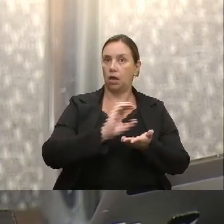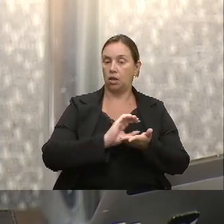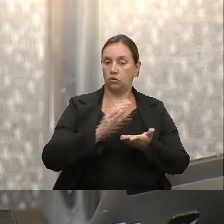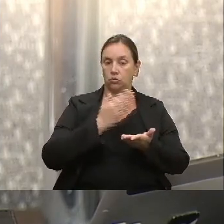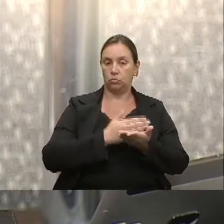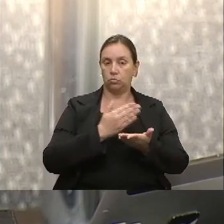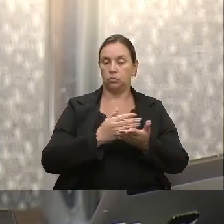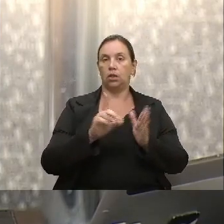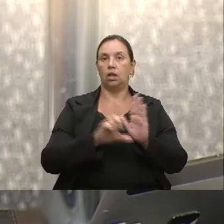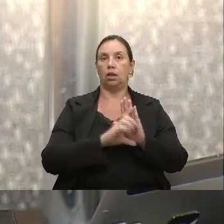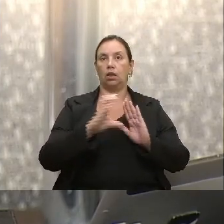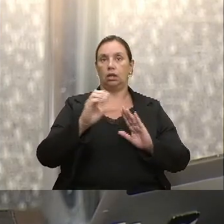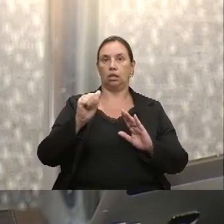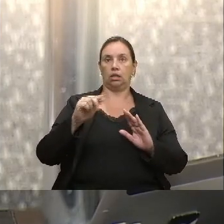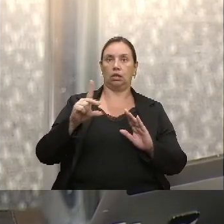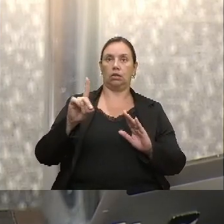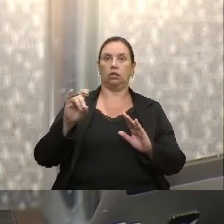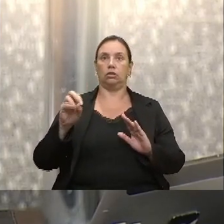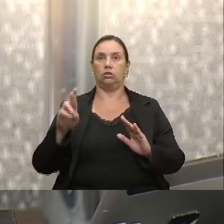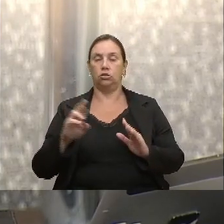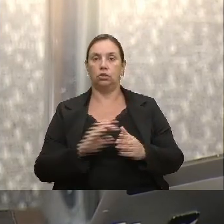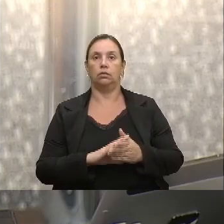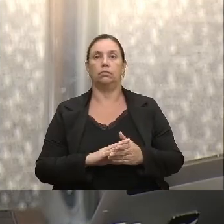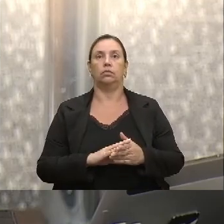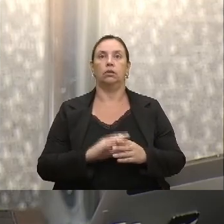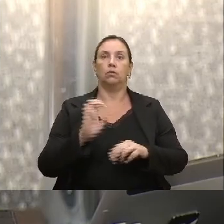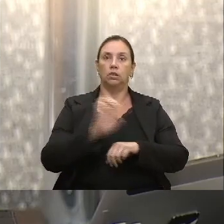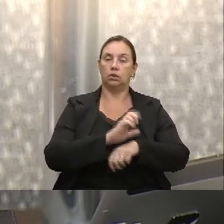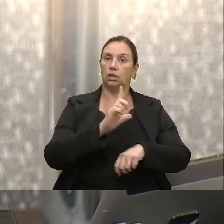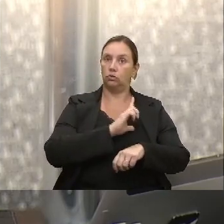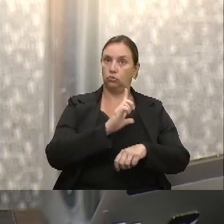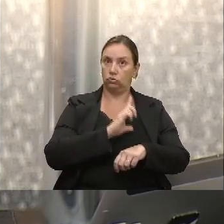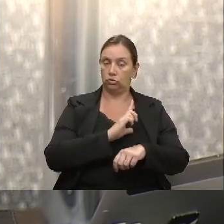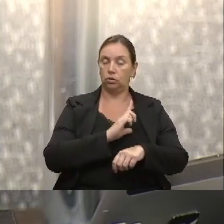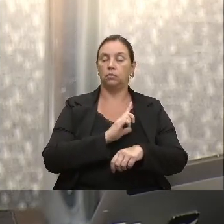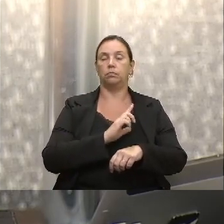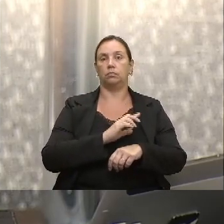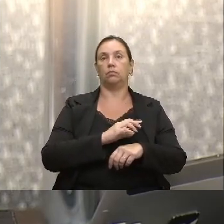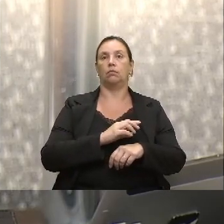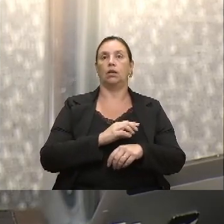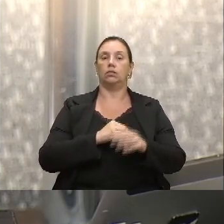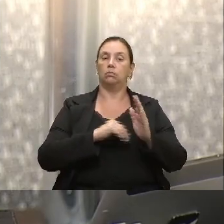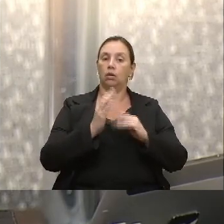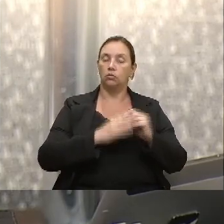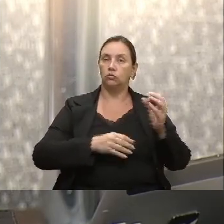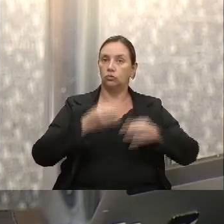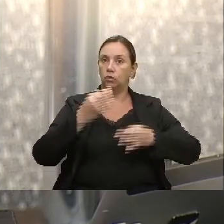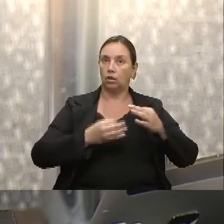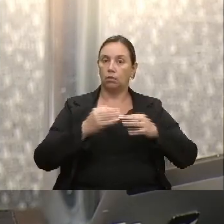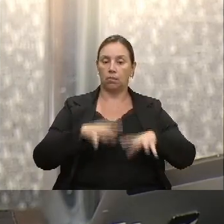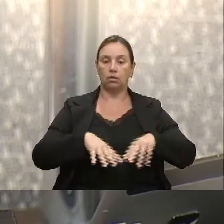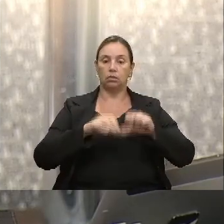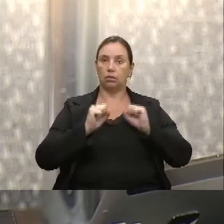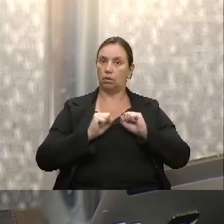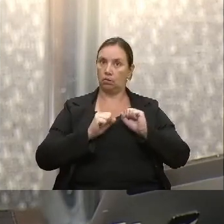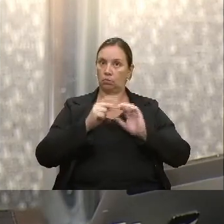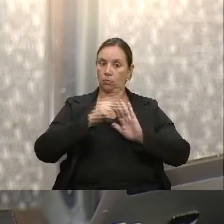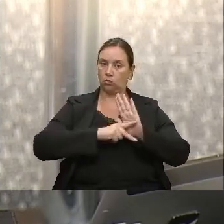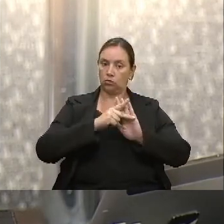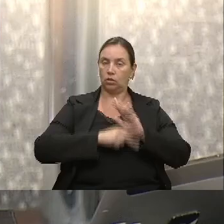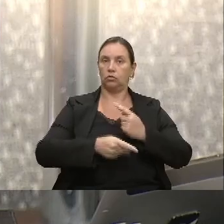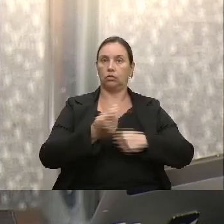Candir, que o Estado tinha das ações judiciais, para aderir a um projeto de renegociação de